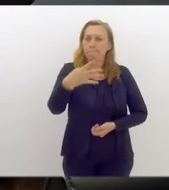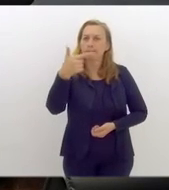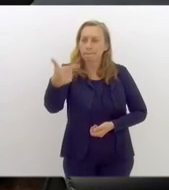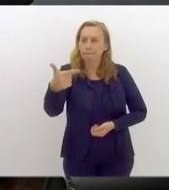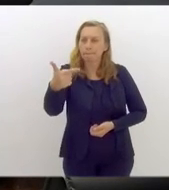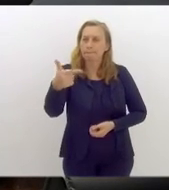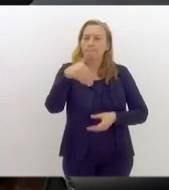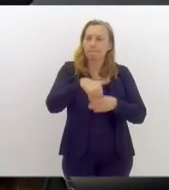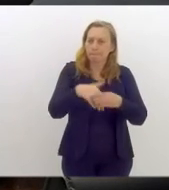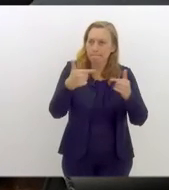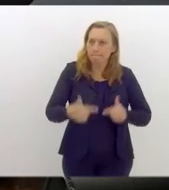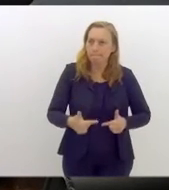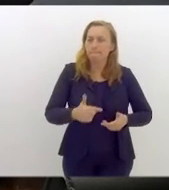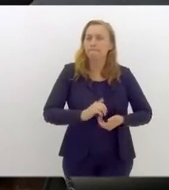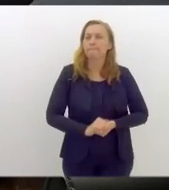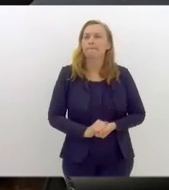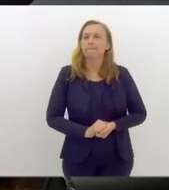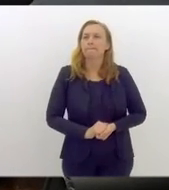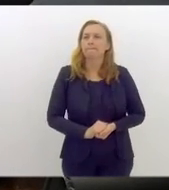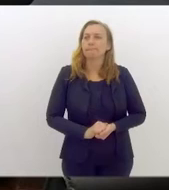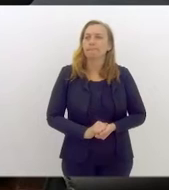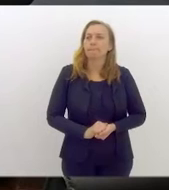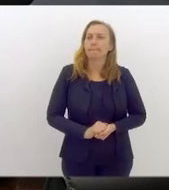1542, abstenção.